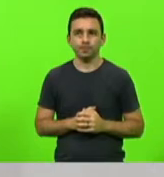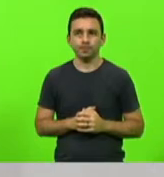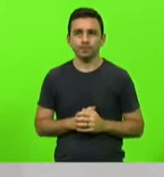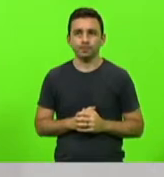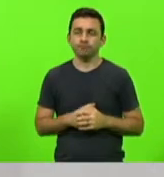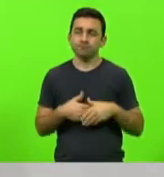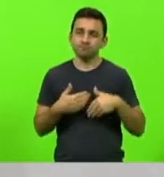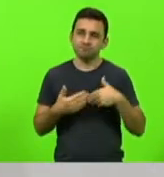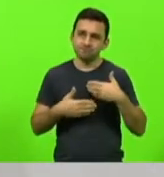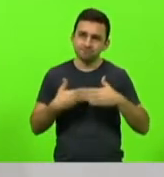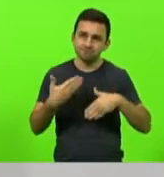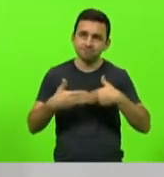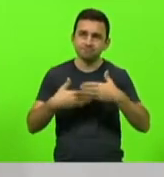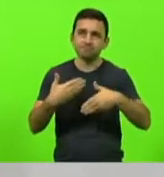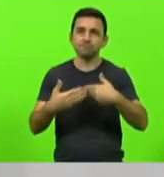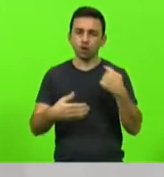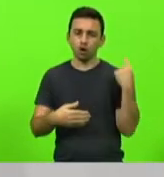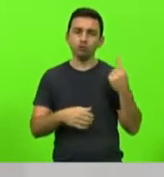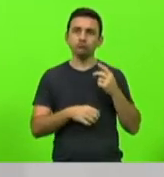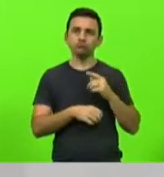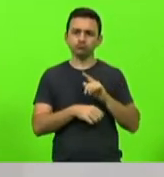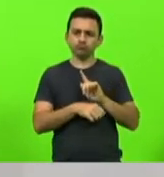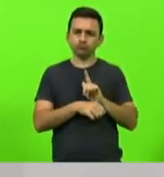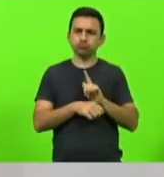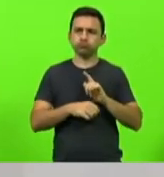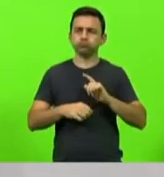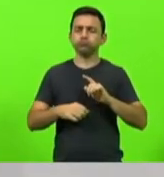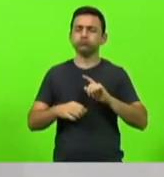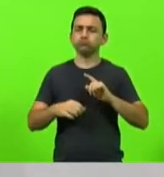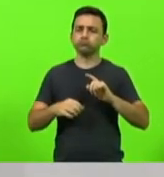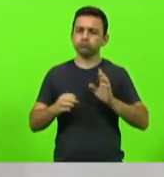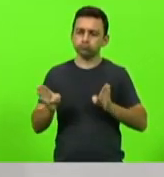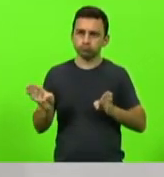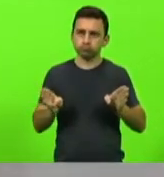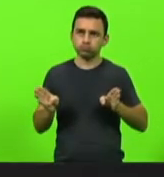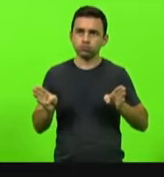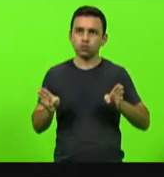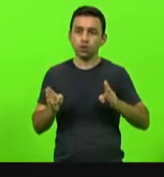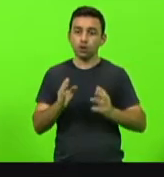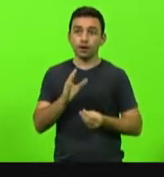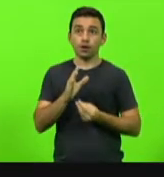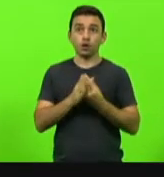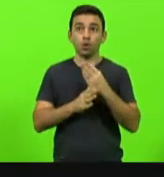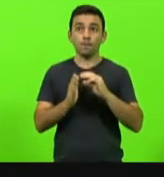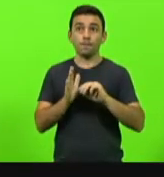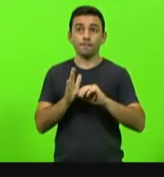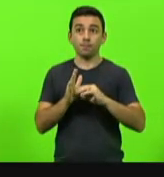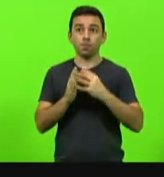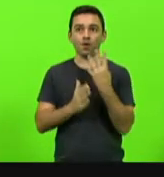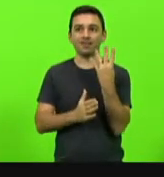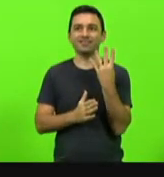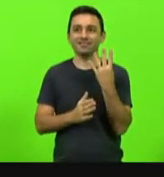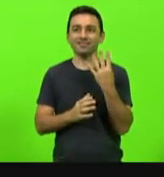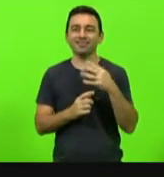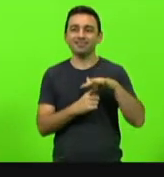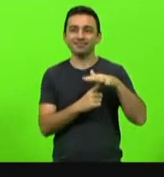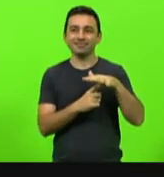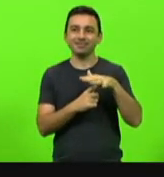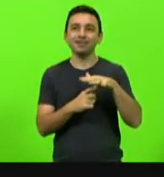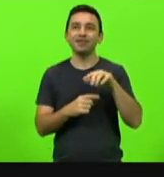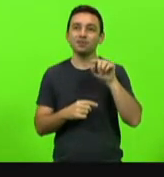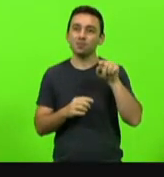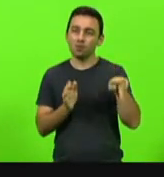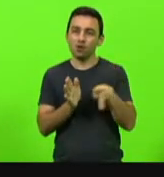durante a nossa gestão, foram formadas as primeiras 4 tripulantes